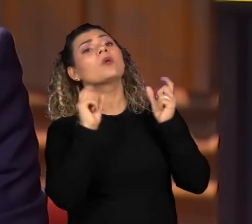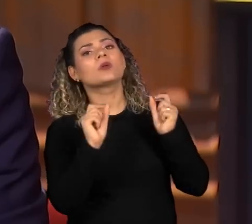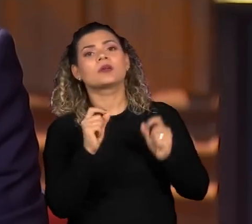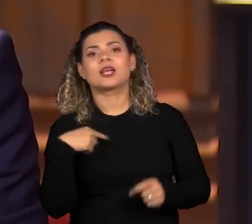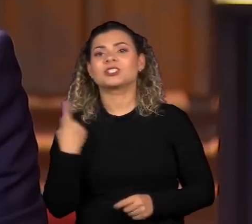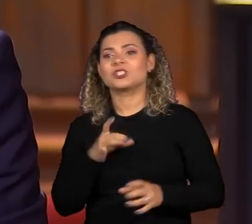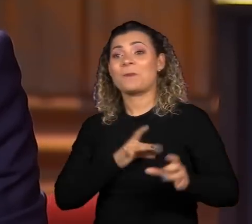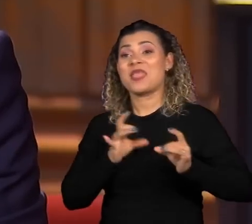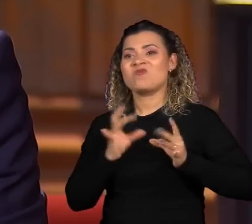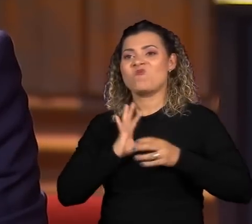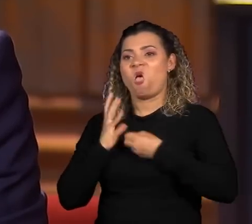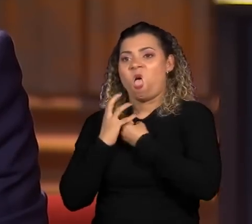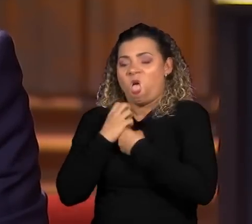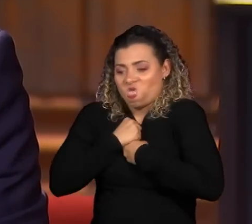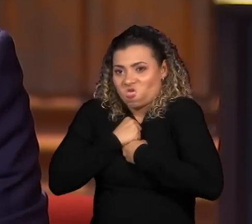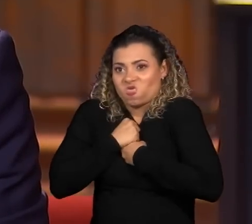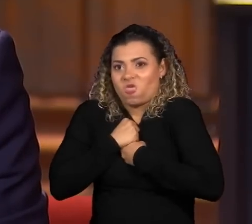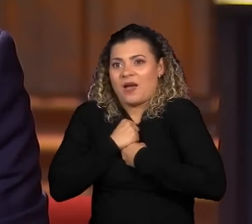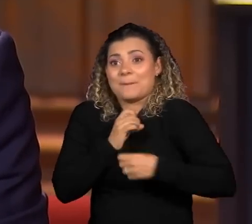medo.